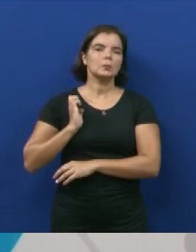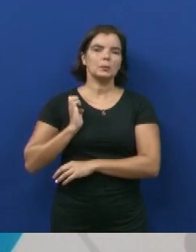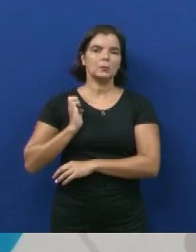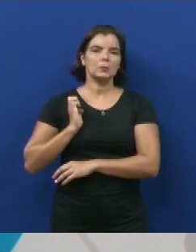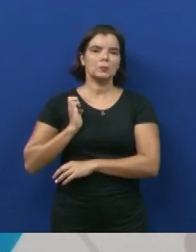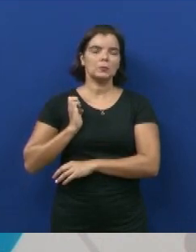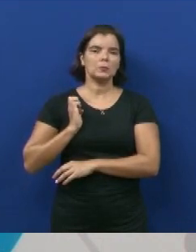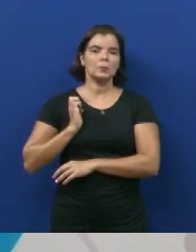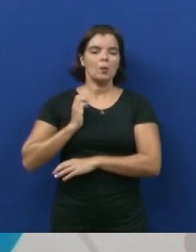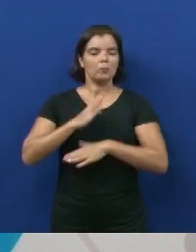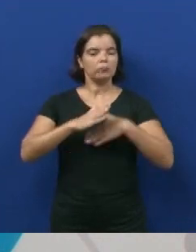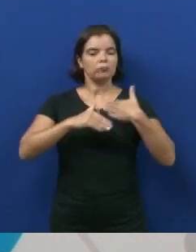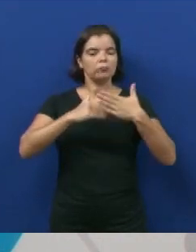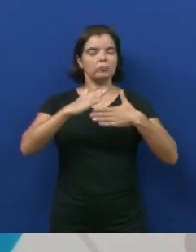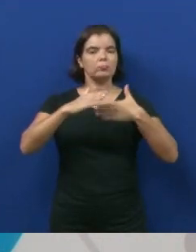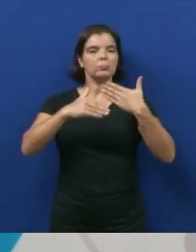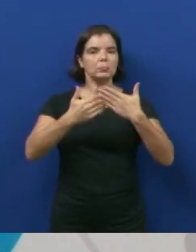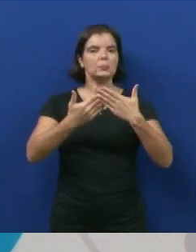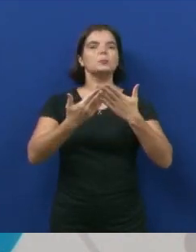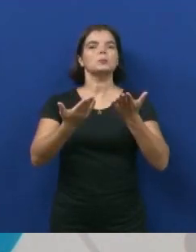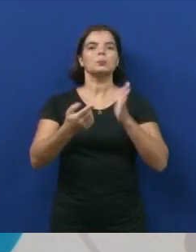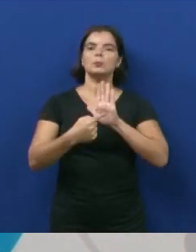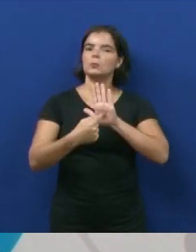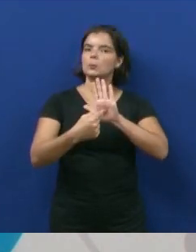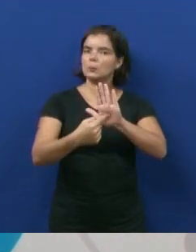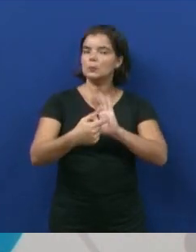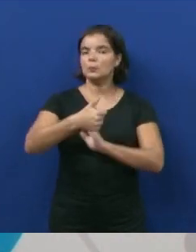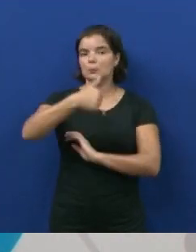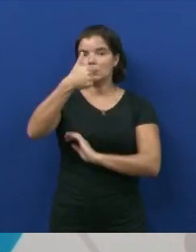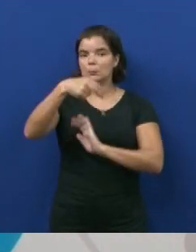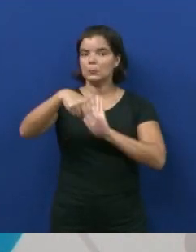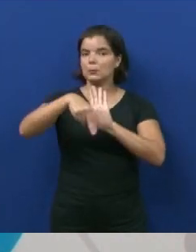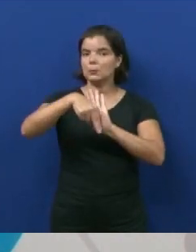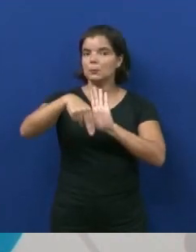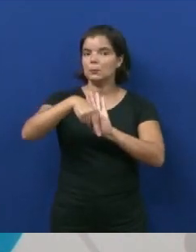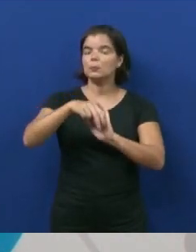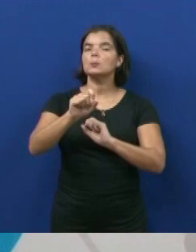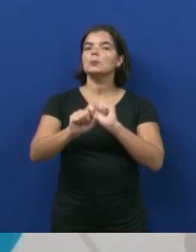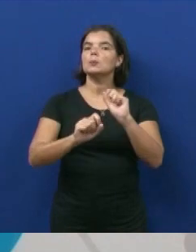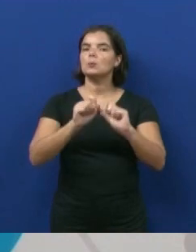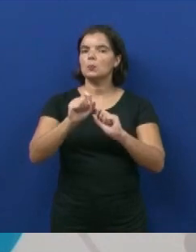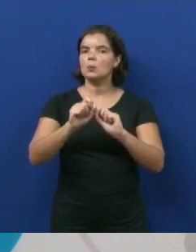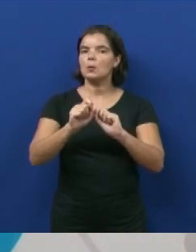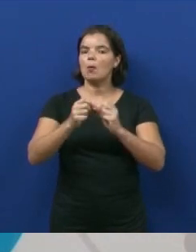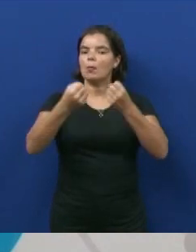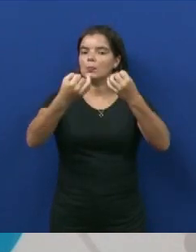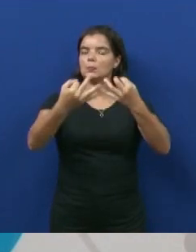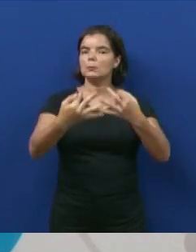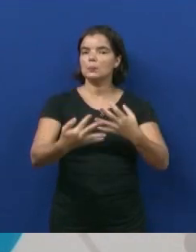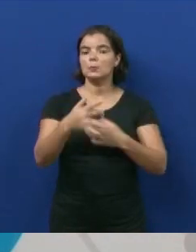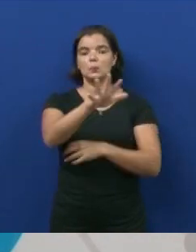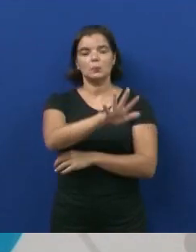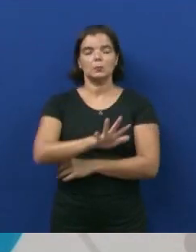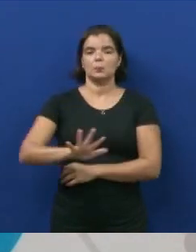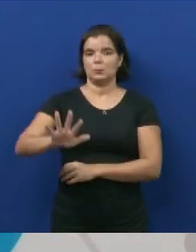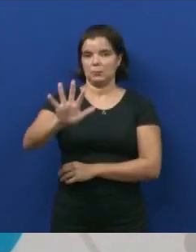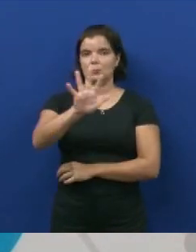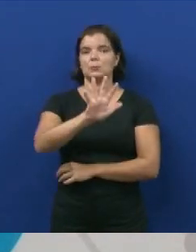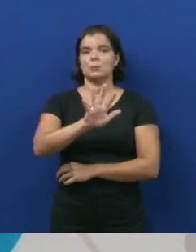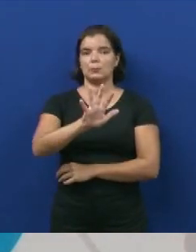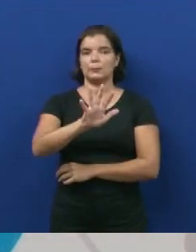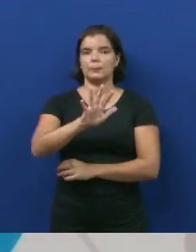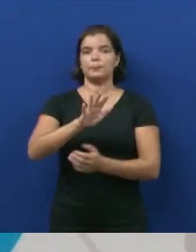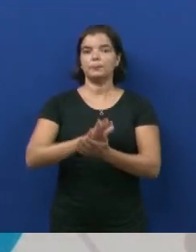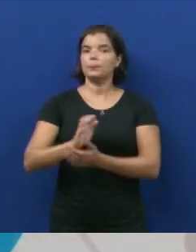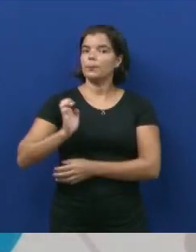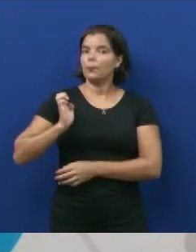que nós estamos desenvolvendo e trabalhando nesse primeiro bimestre é um conceito universal.